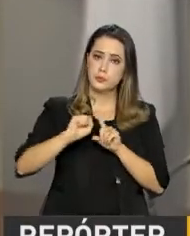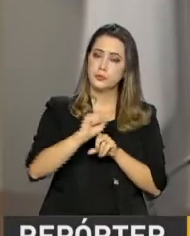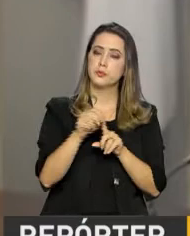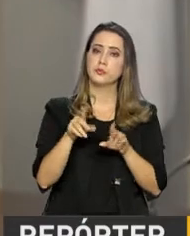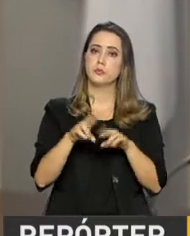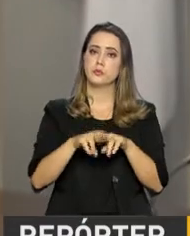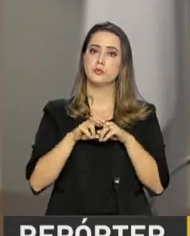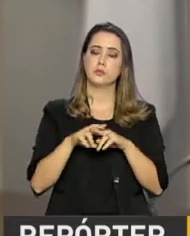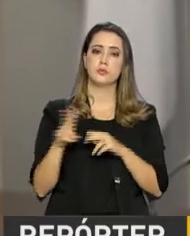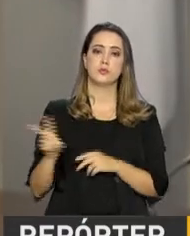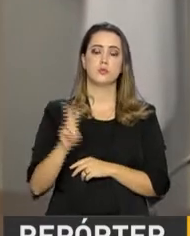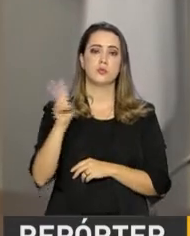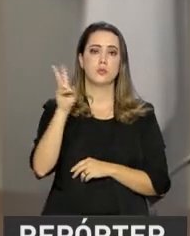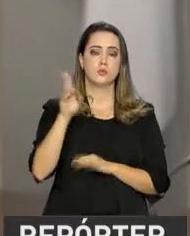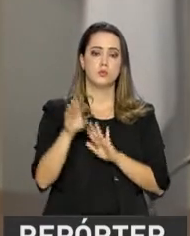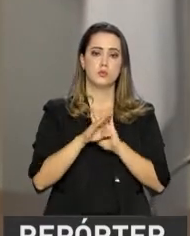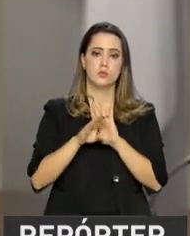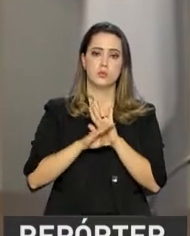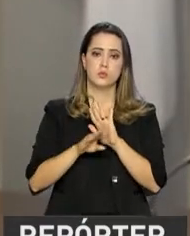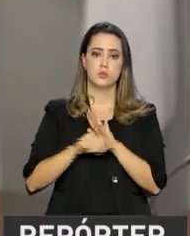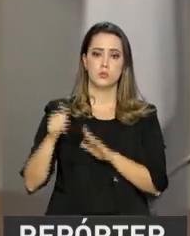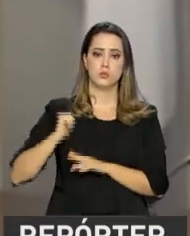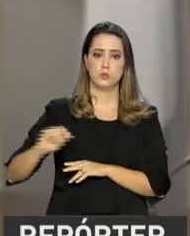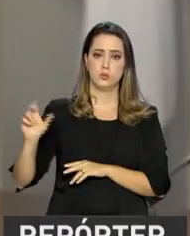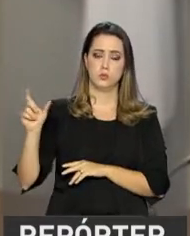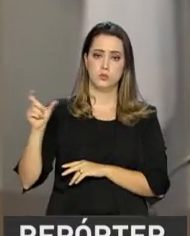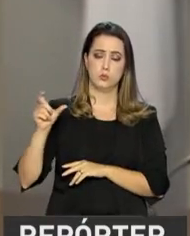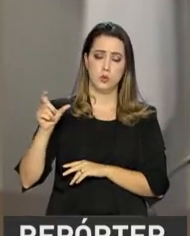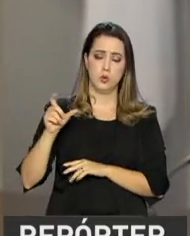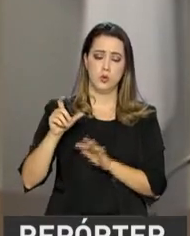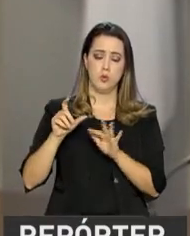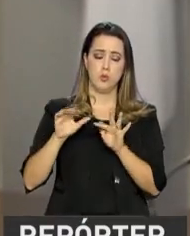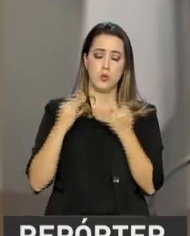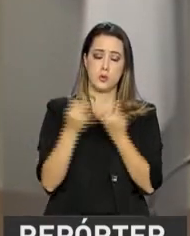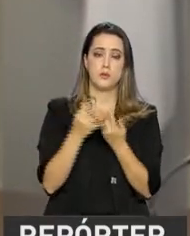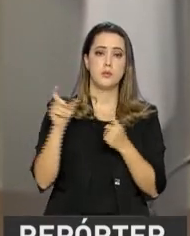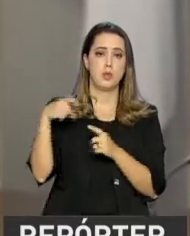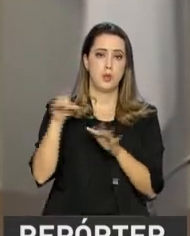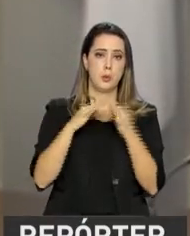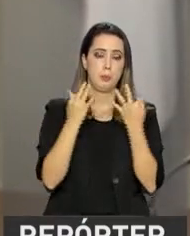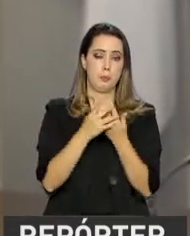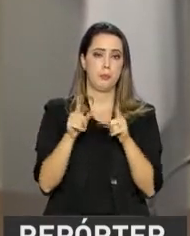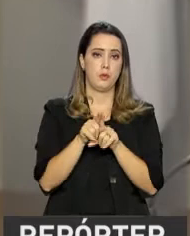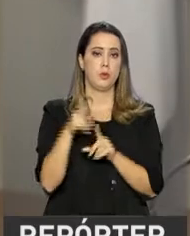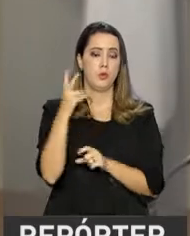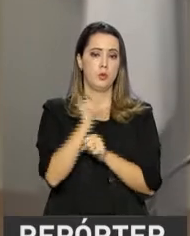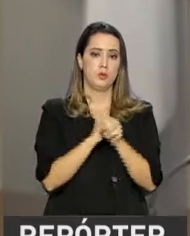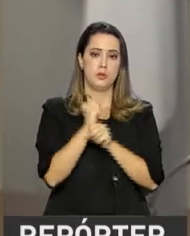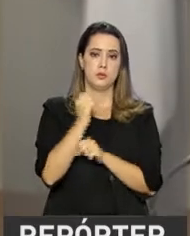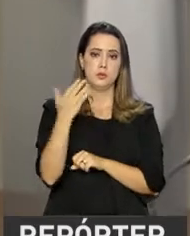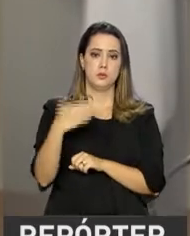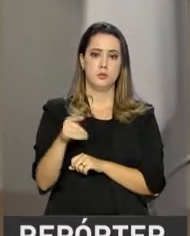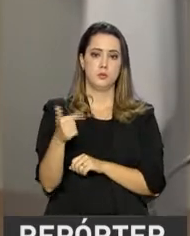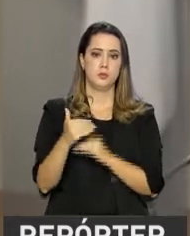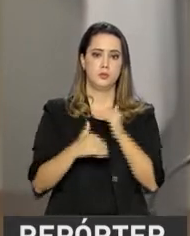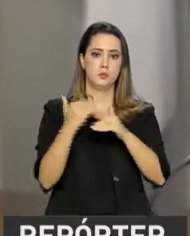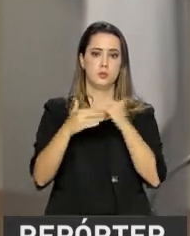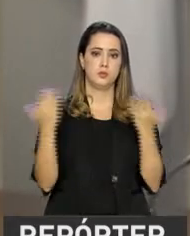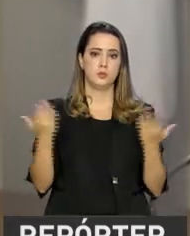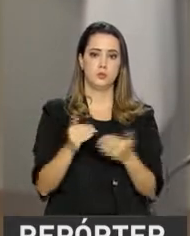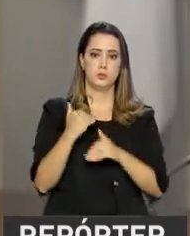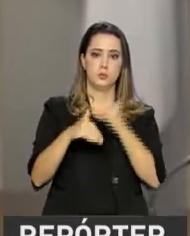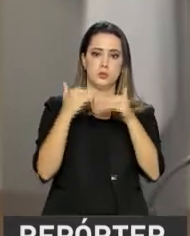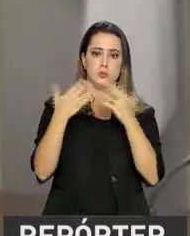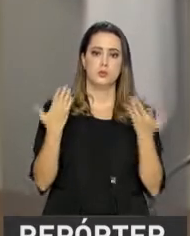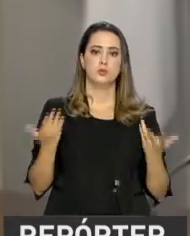por meio da valorização de programas como o bolsa família o presidente lembrou que depois de dois anos e meio sem aumento reajustou o benefício